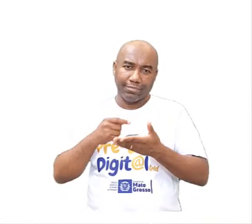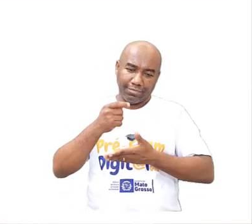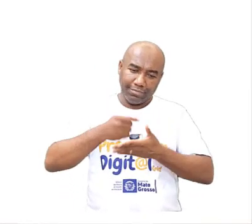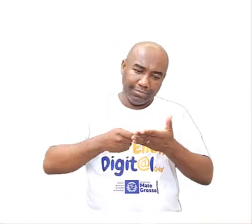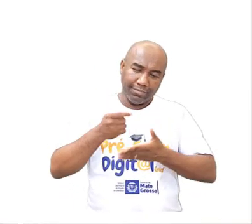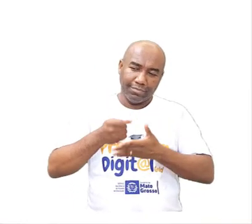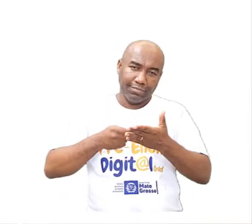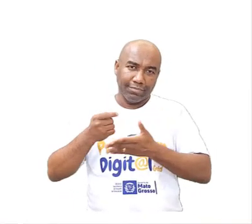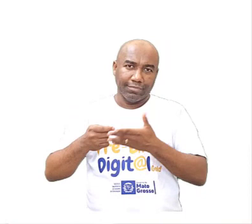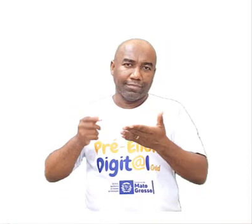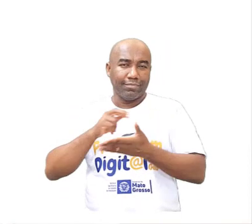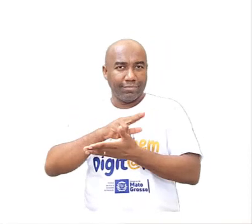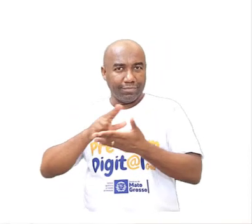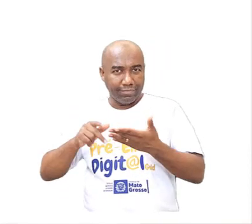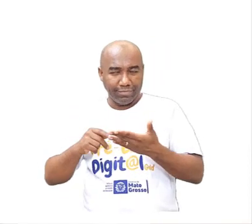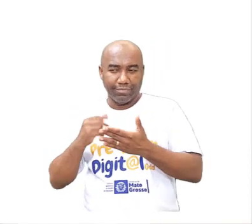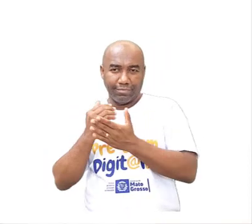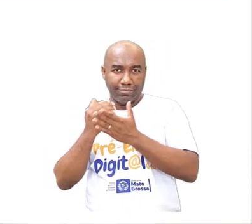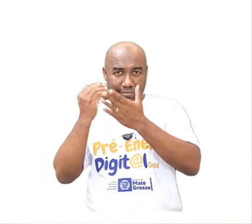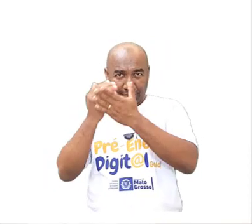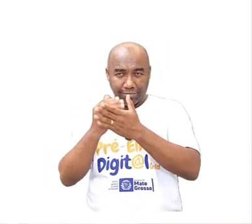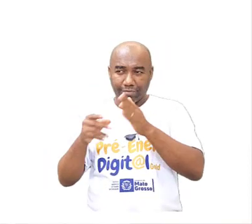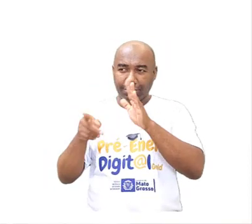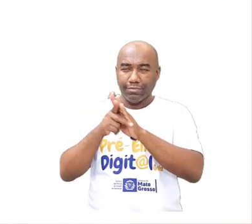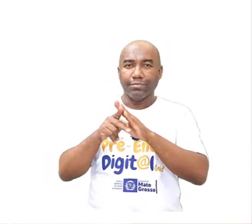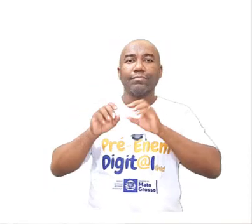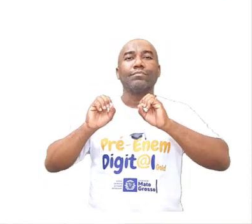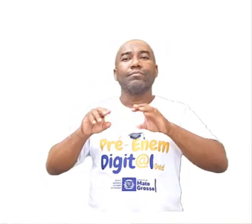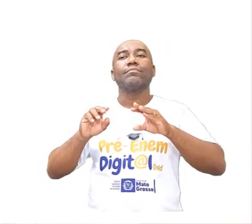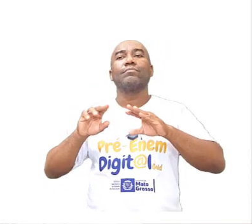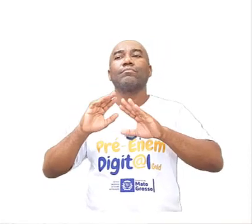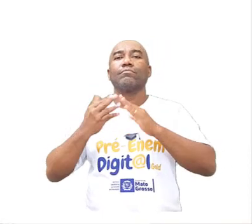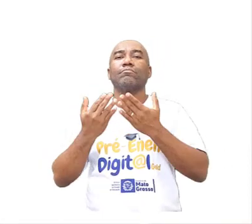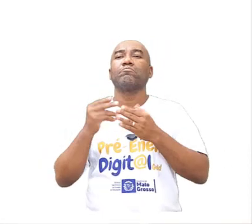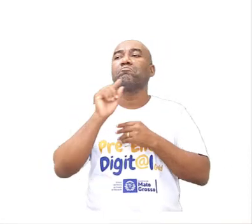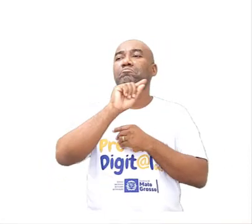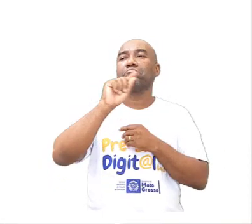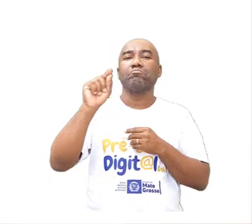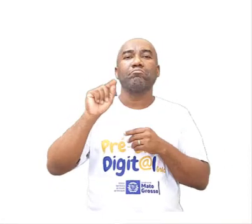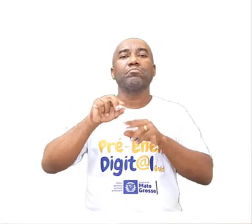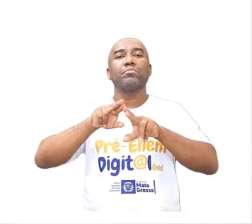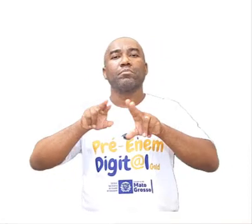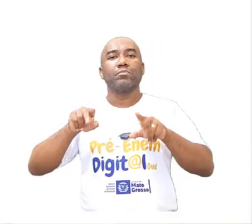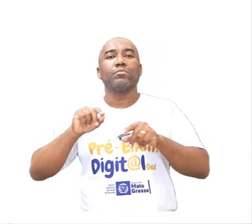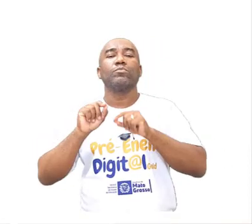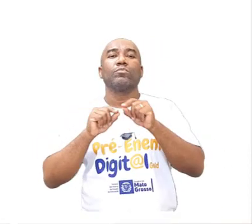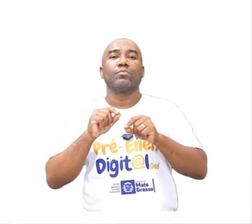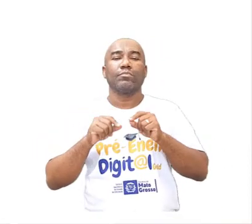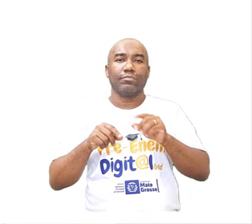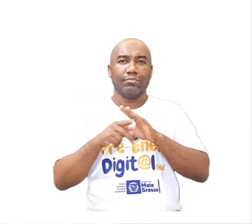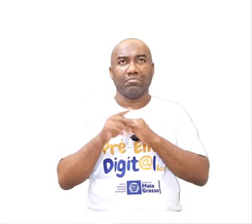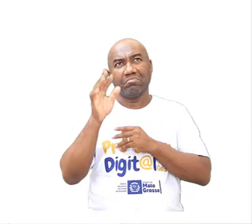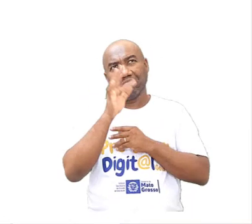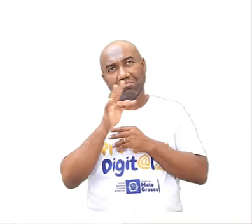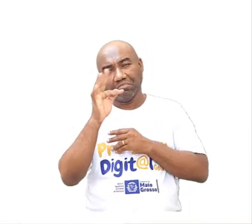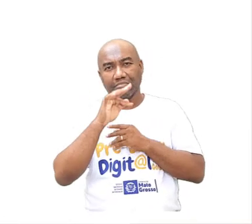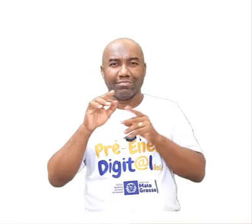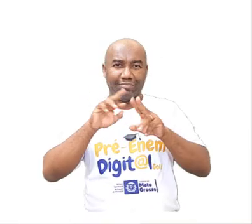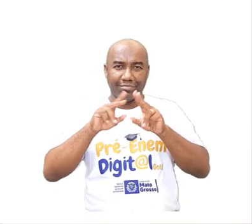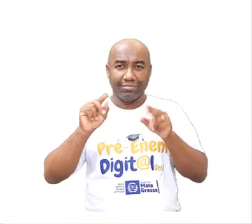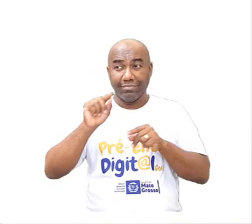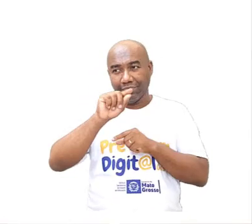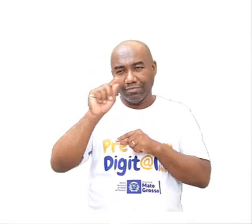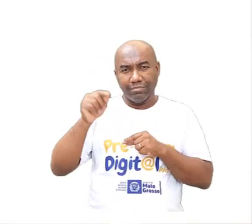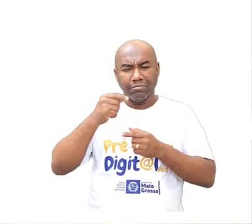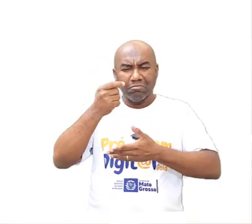Ele começa: diante do exposto, cabe às instituições de ensino... Parei. Quem é o agente dele? Instituições de